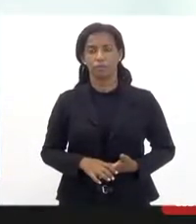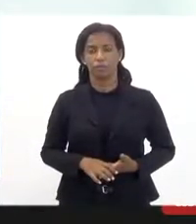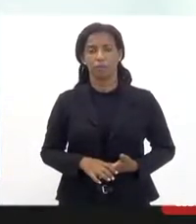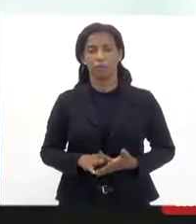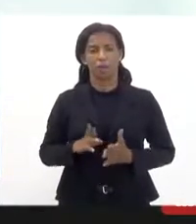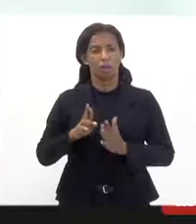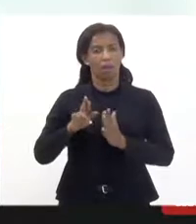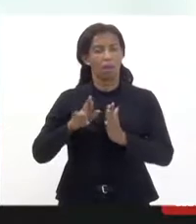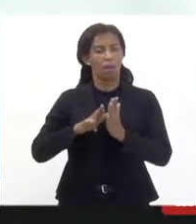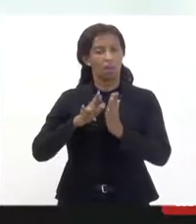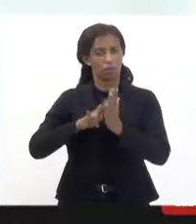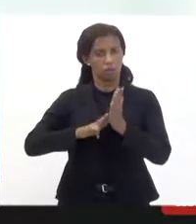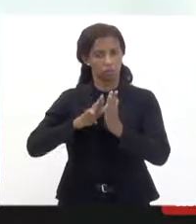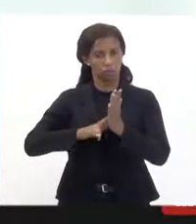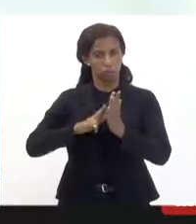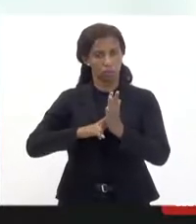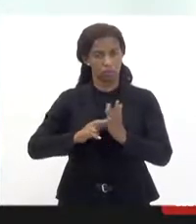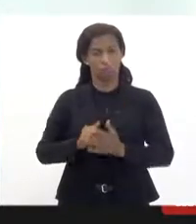resolução